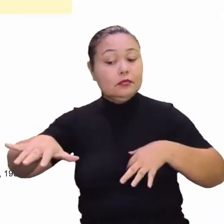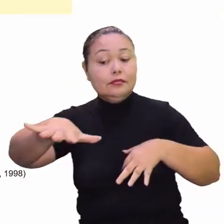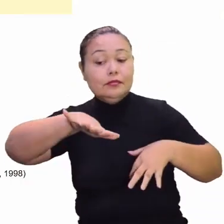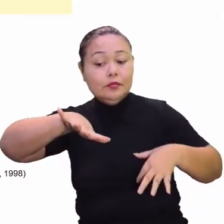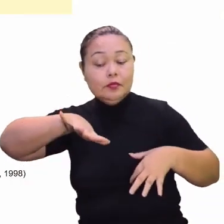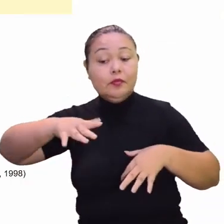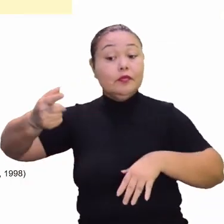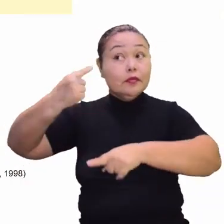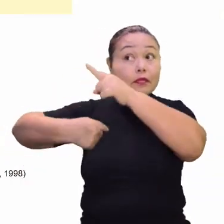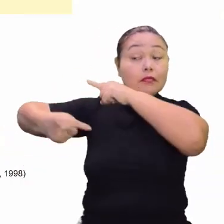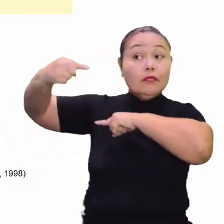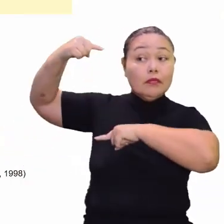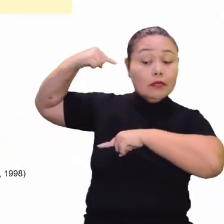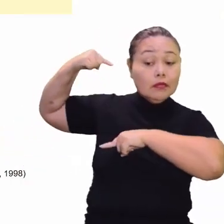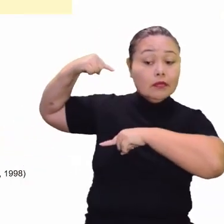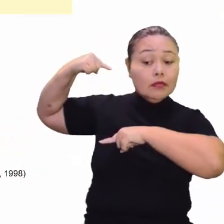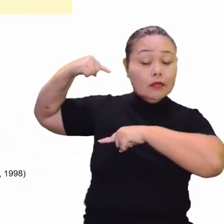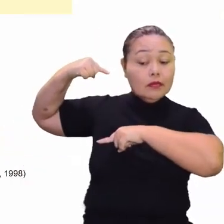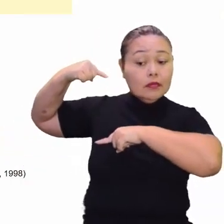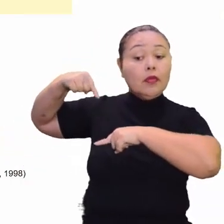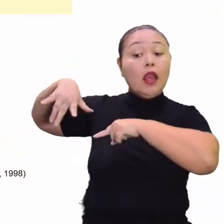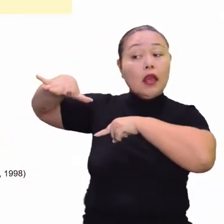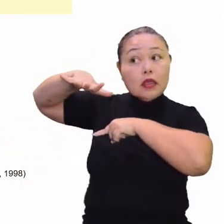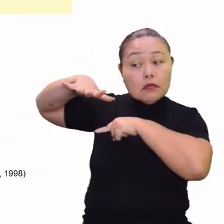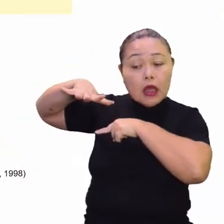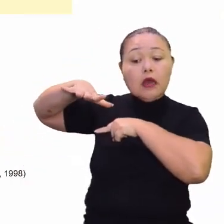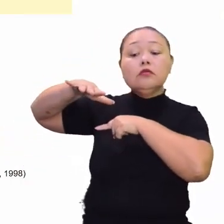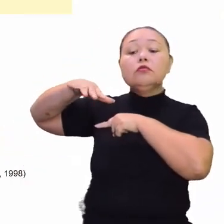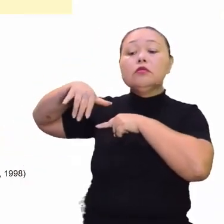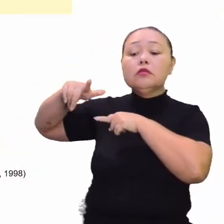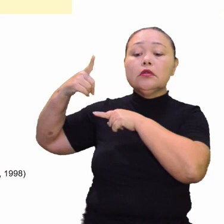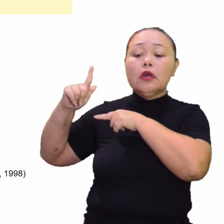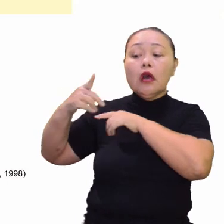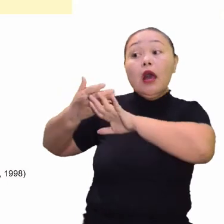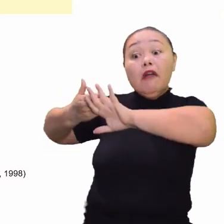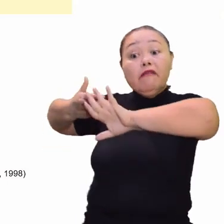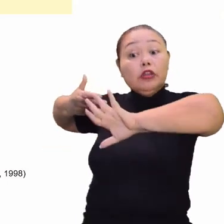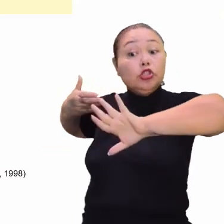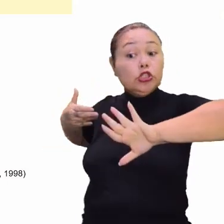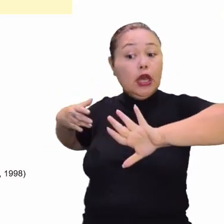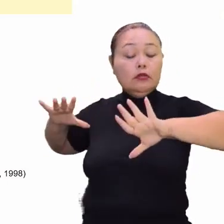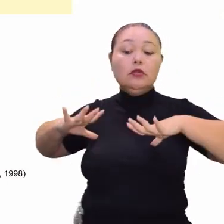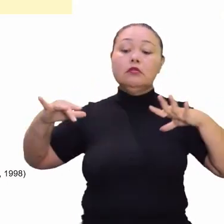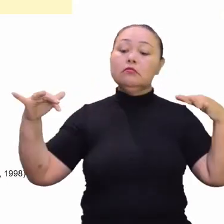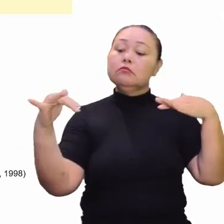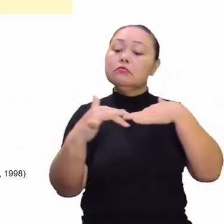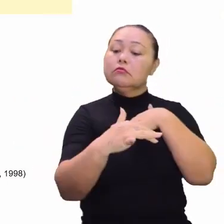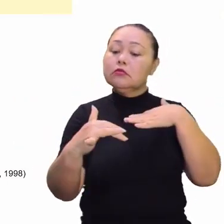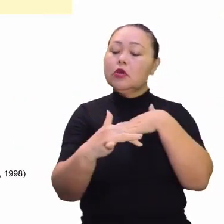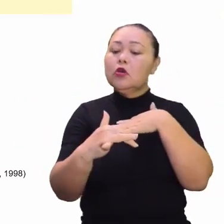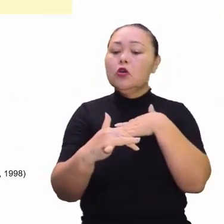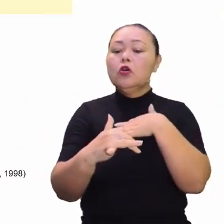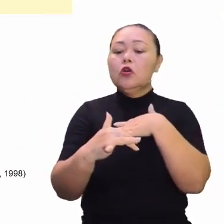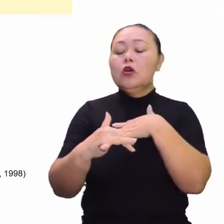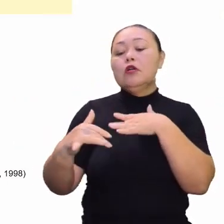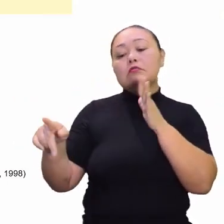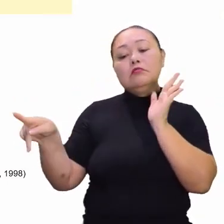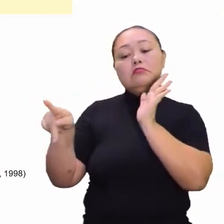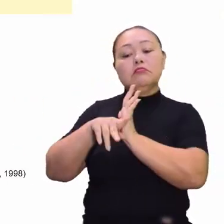espaço. Naquele momento, aquele espaço geográfico era afastado da cidade e era